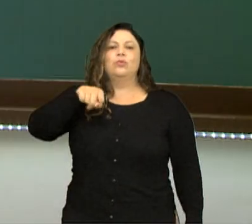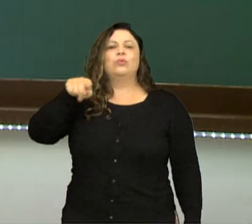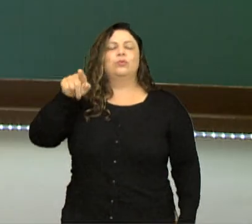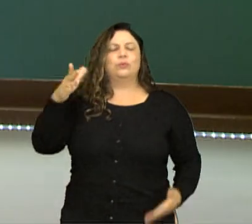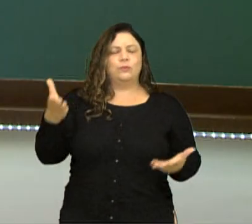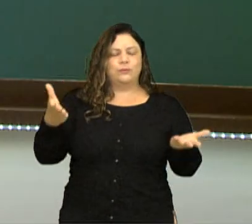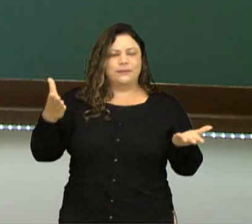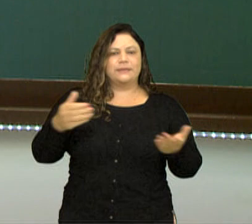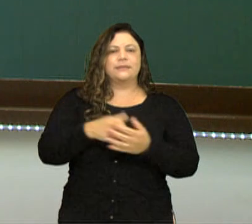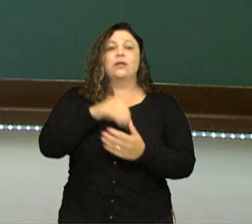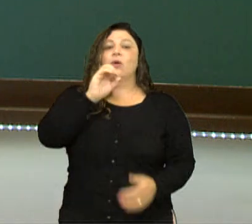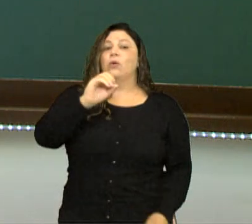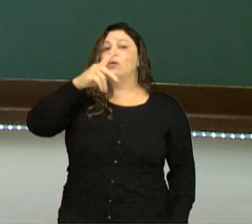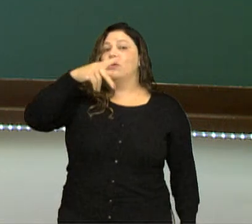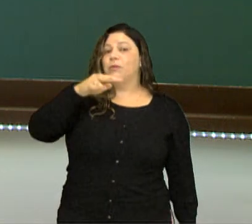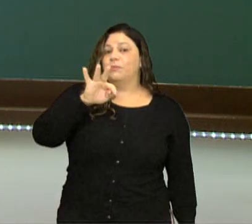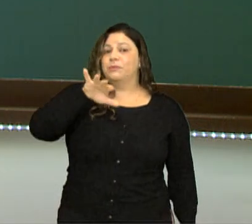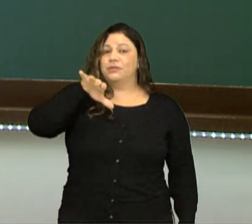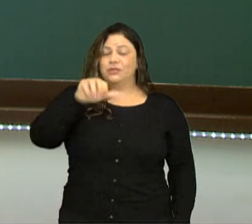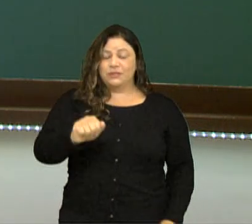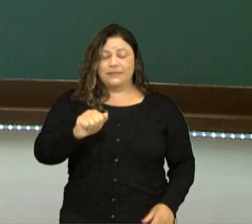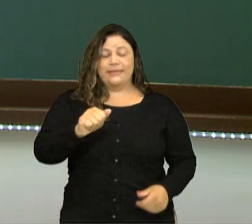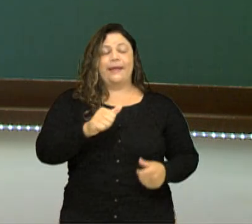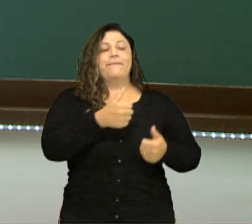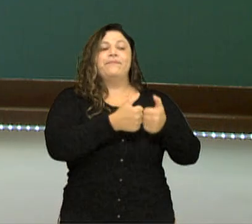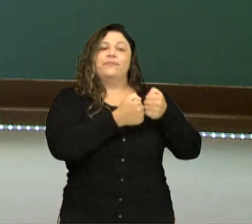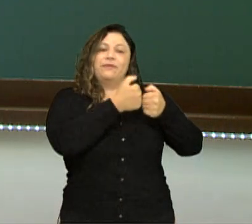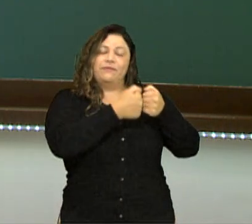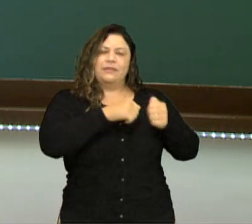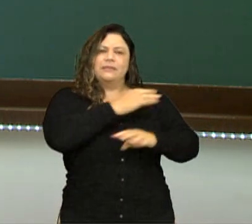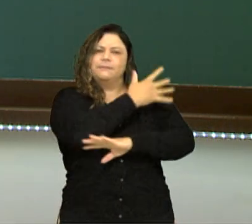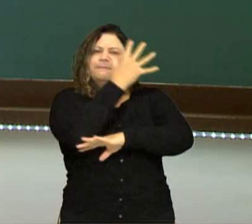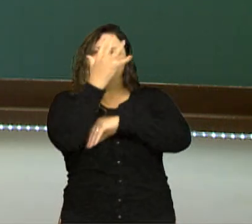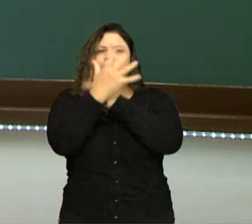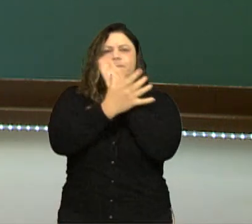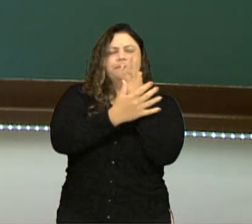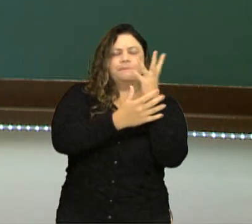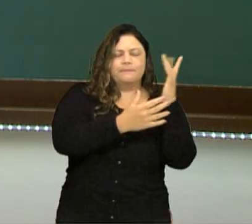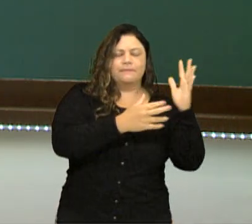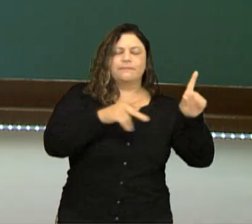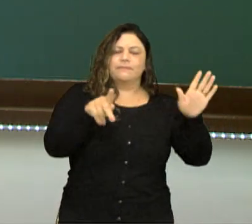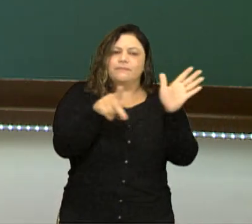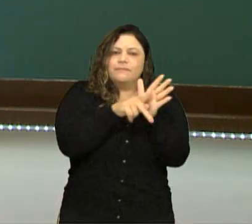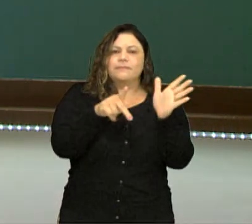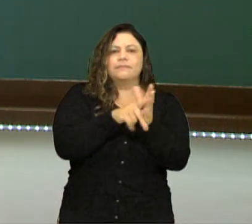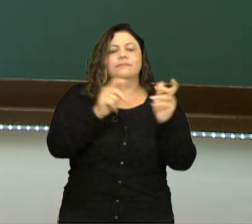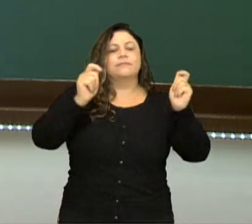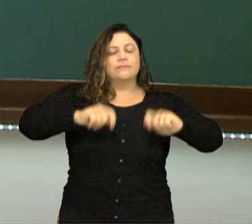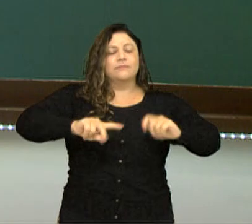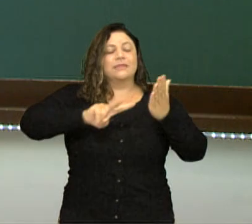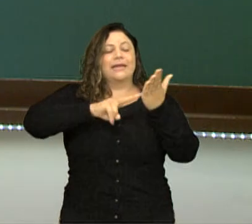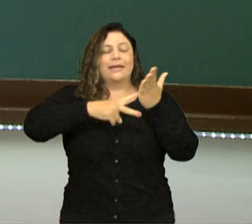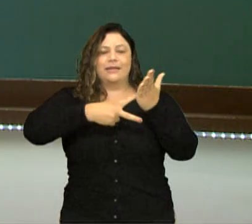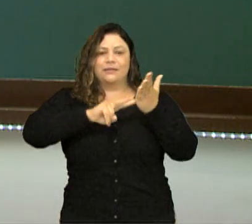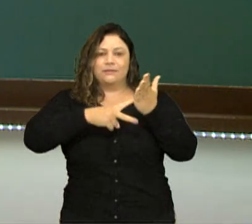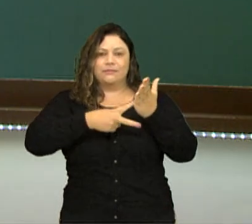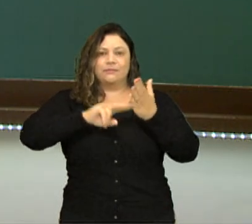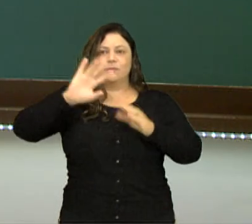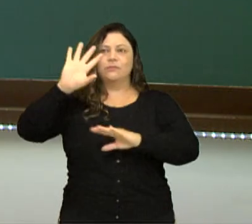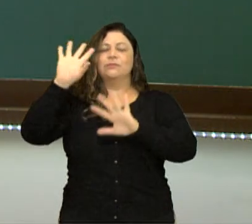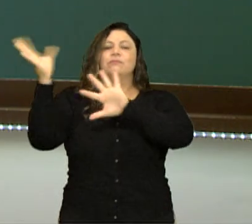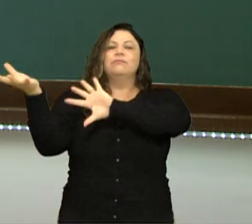duas partes. A óptica física, que estuda a natureza da luz, e a óptica geométrica, que estuda os